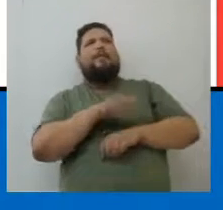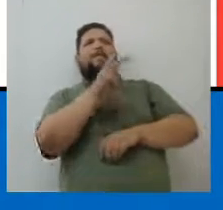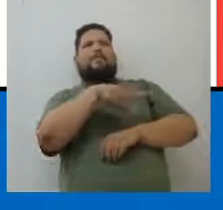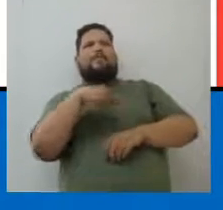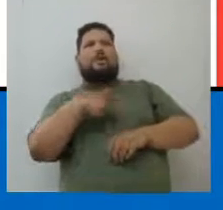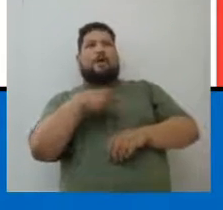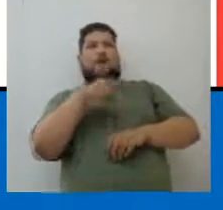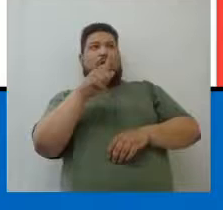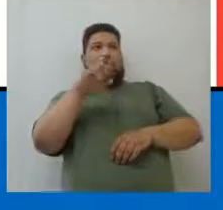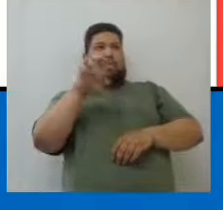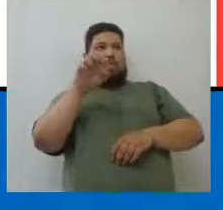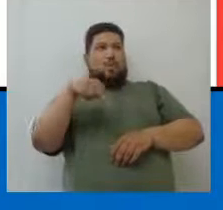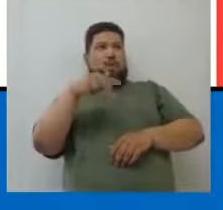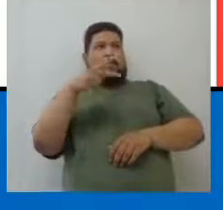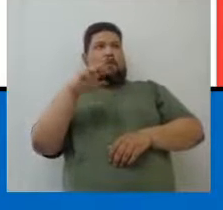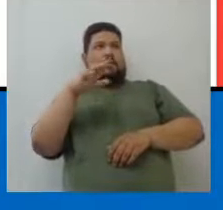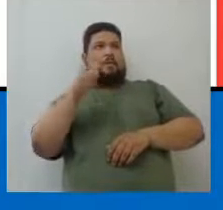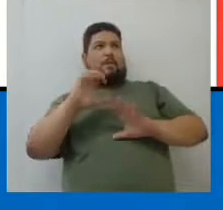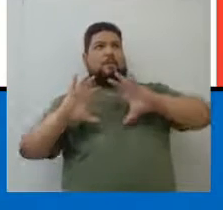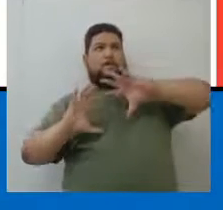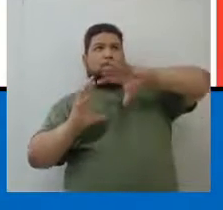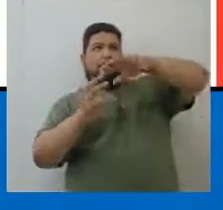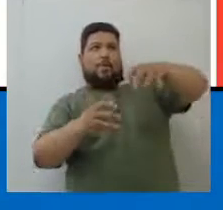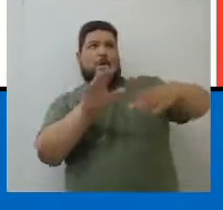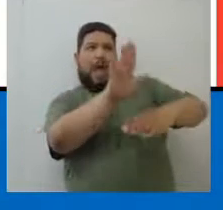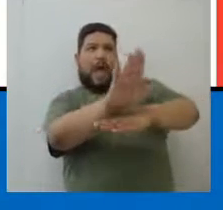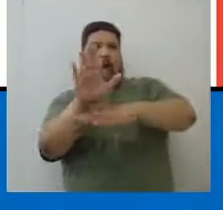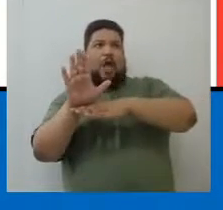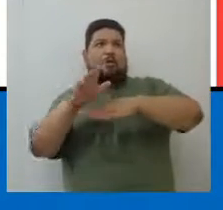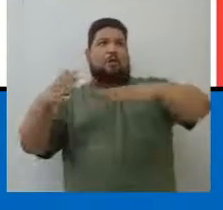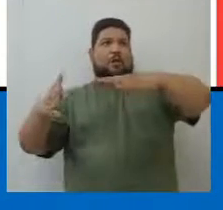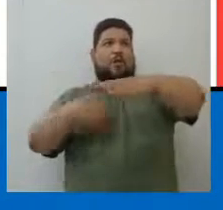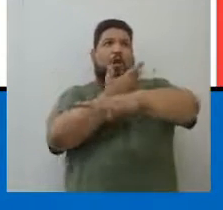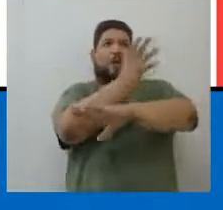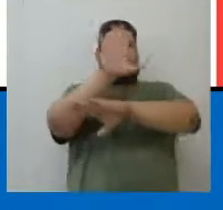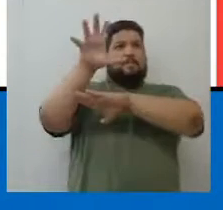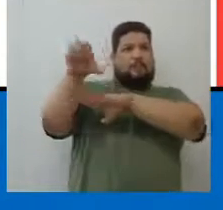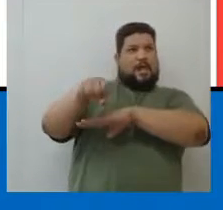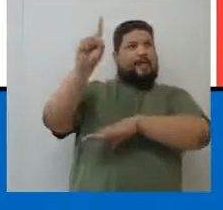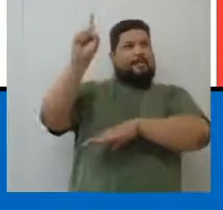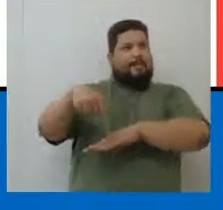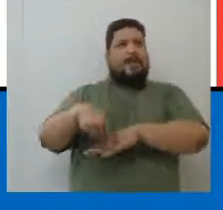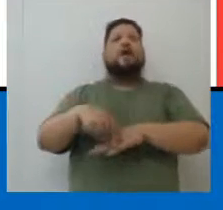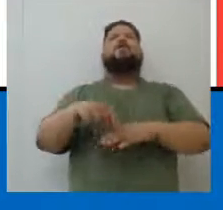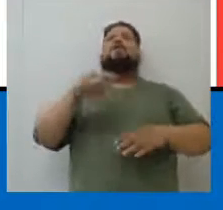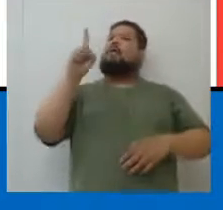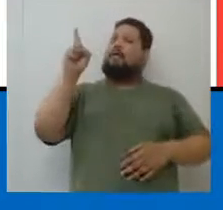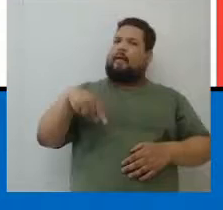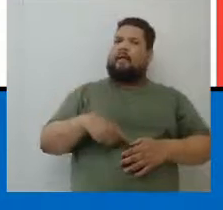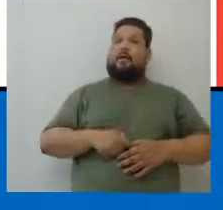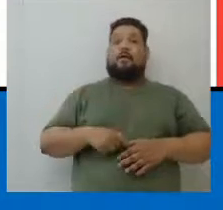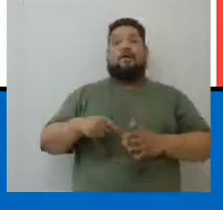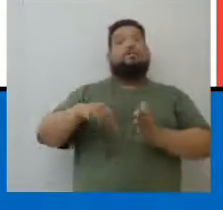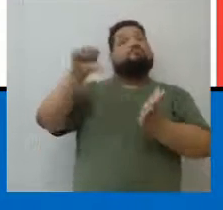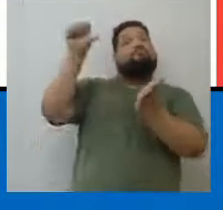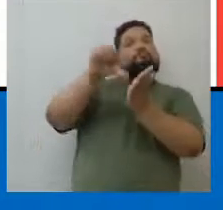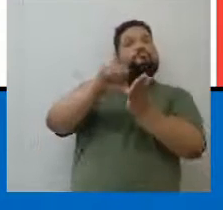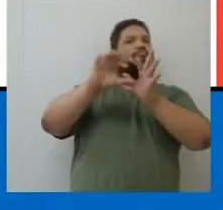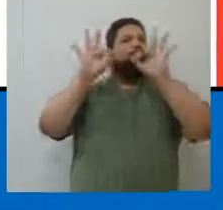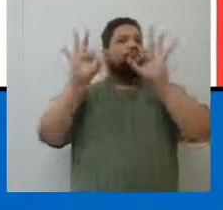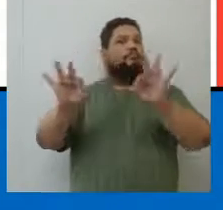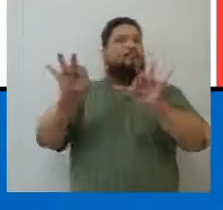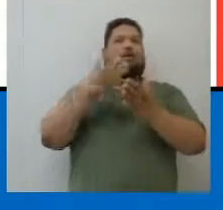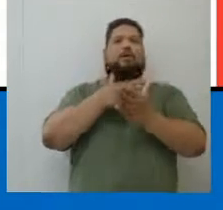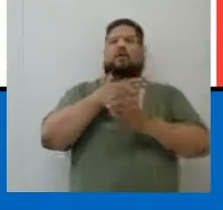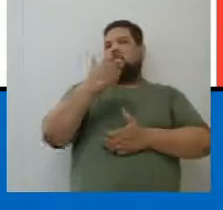Greenpeace ajuda o mundo inteiro nessas questões ambientais? O Greenpeace a gente não vai dizer que tem uma sede. O Greenpeace ele funciona